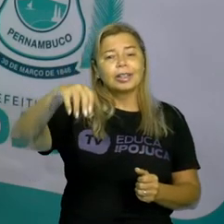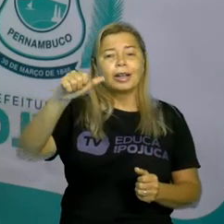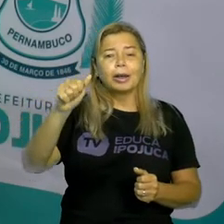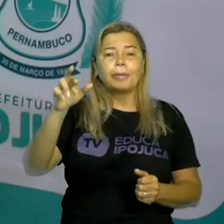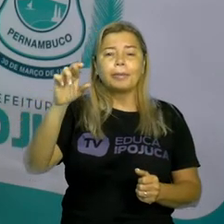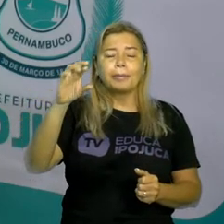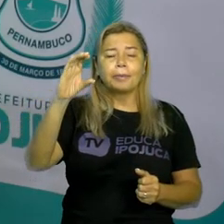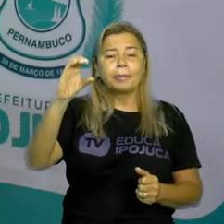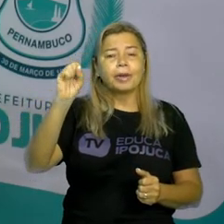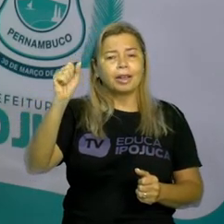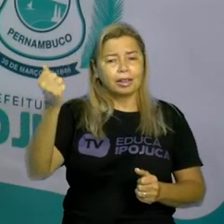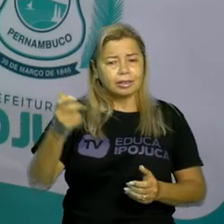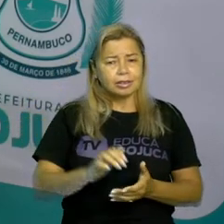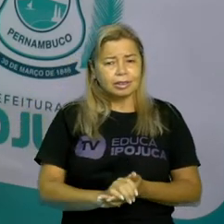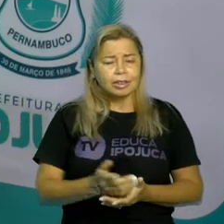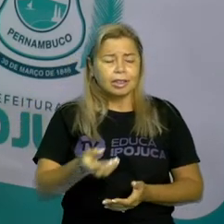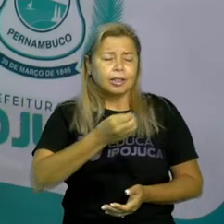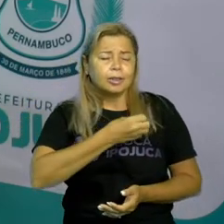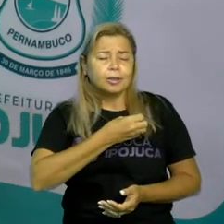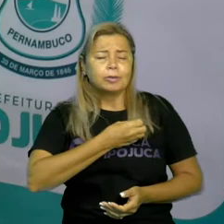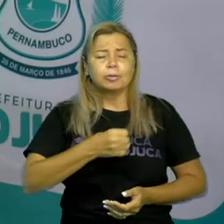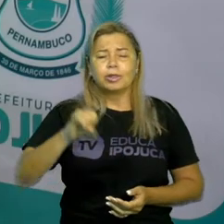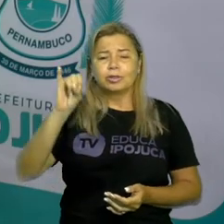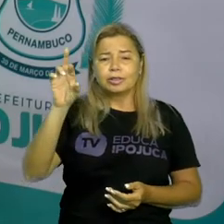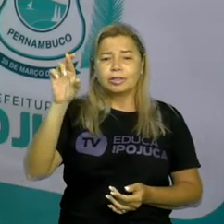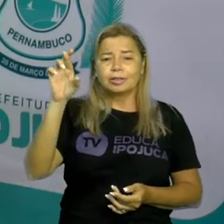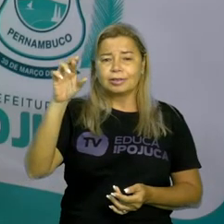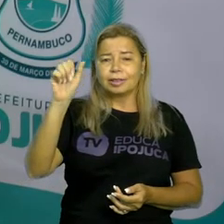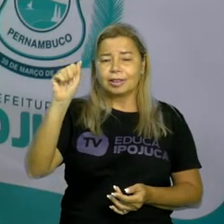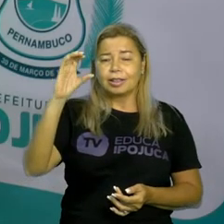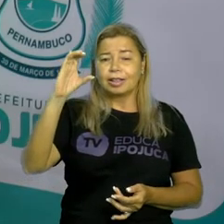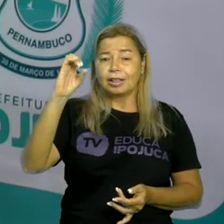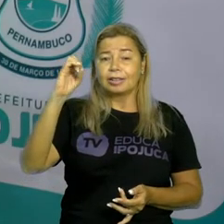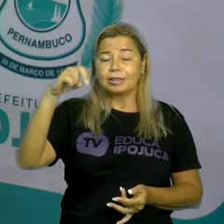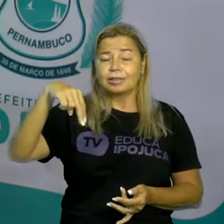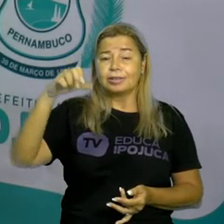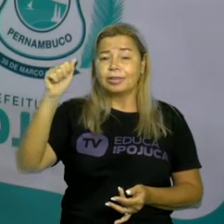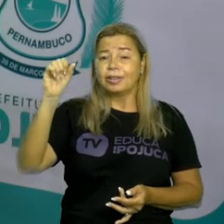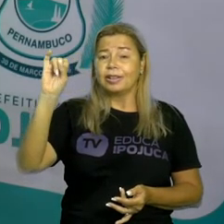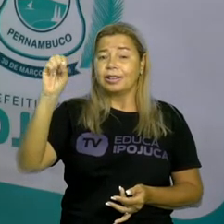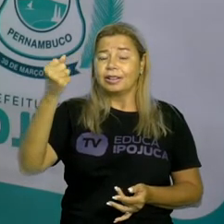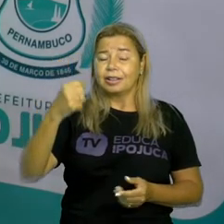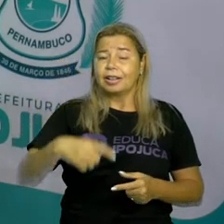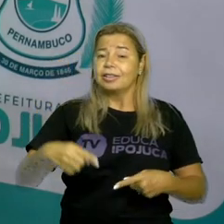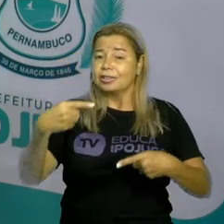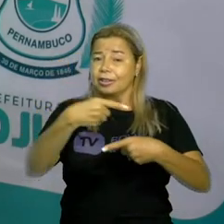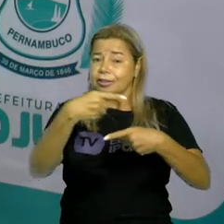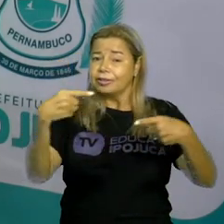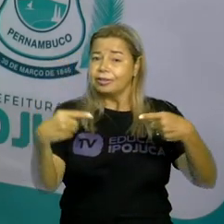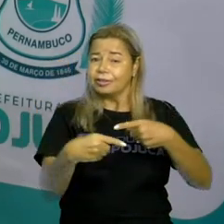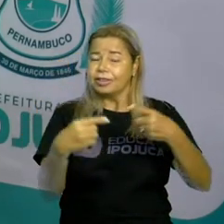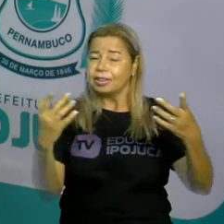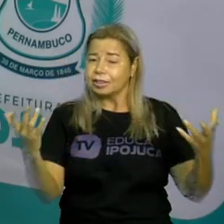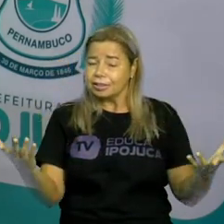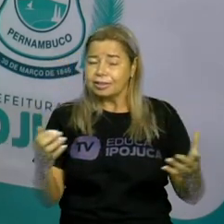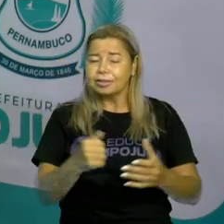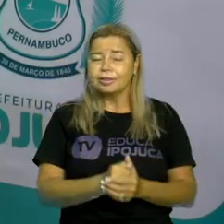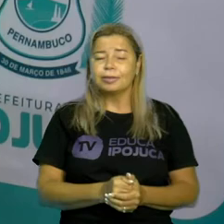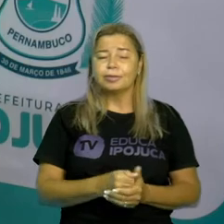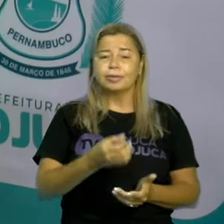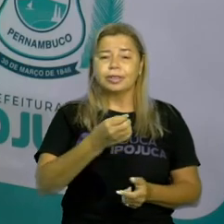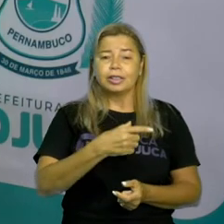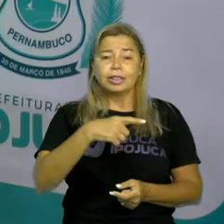os números racionais ele mexe com fração a gente tá a atividade que relacionado a números